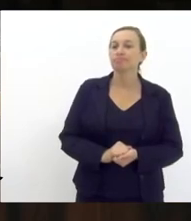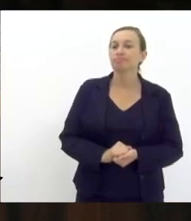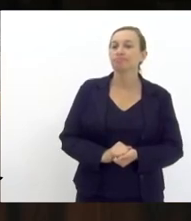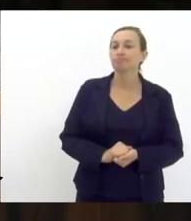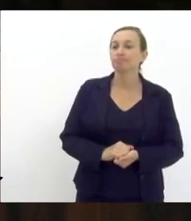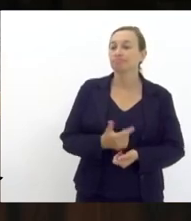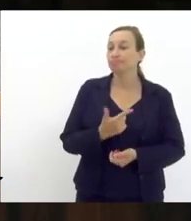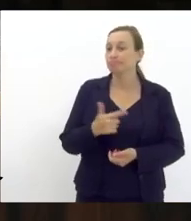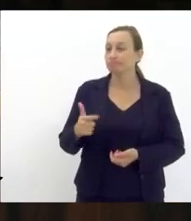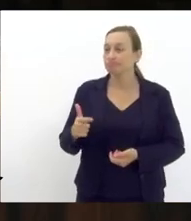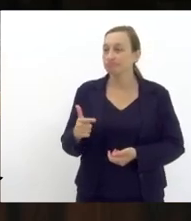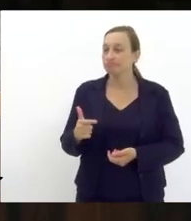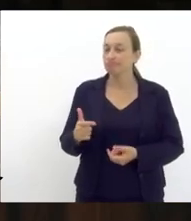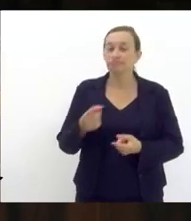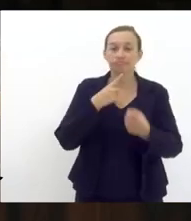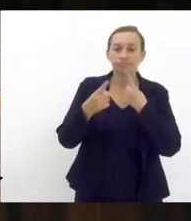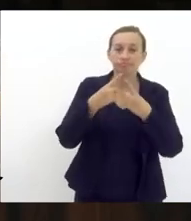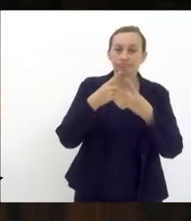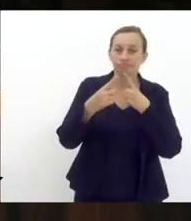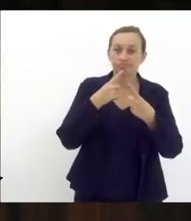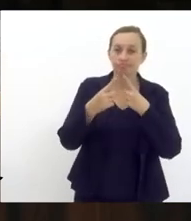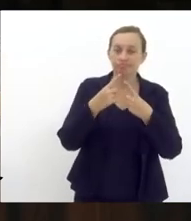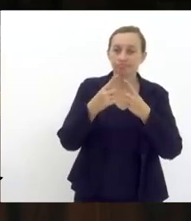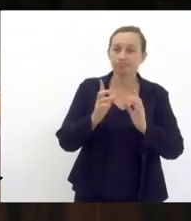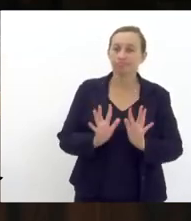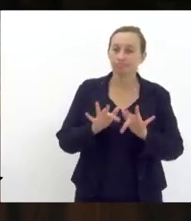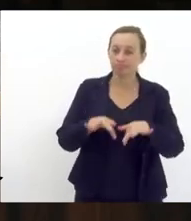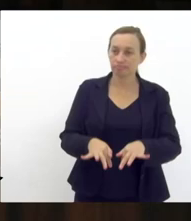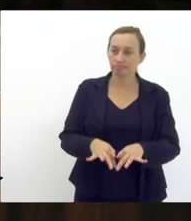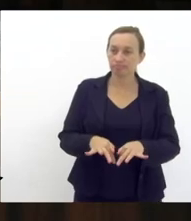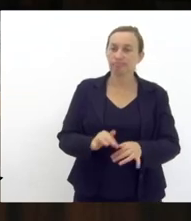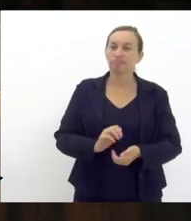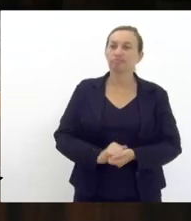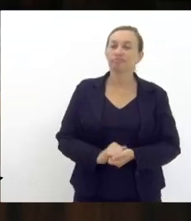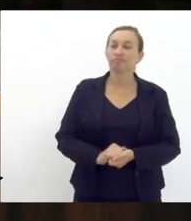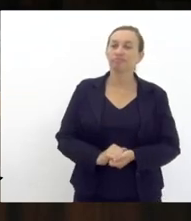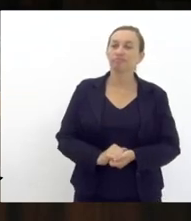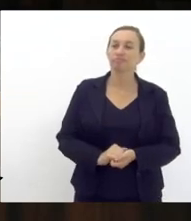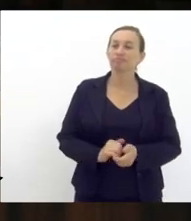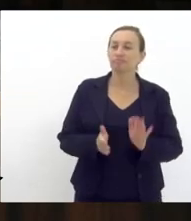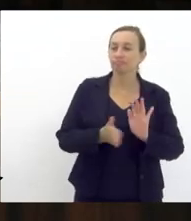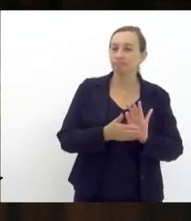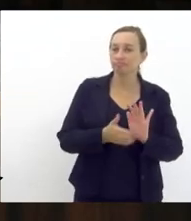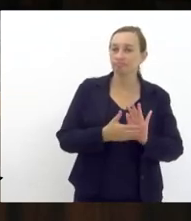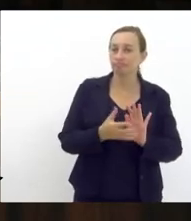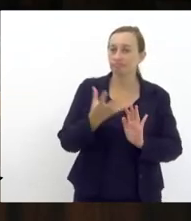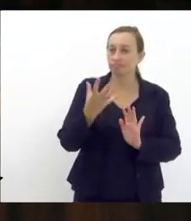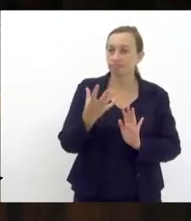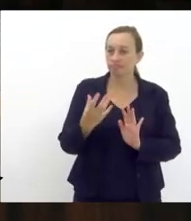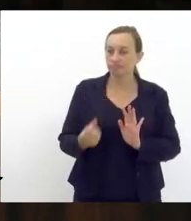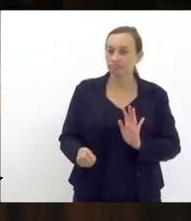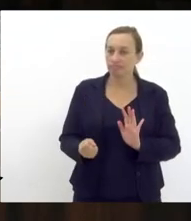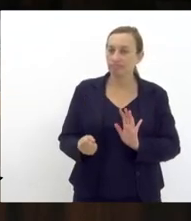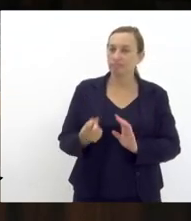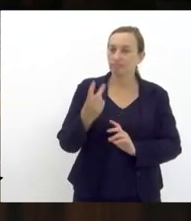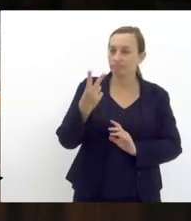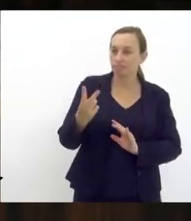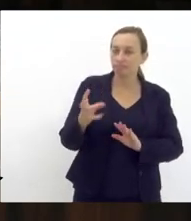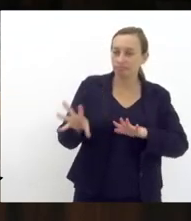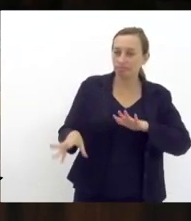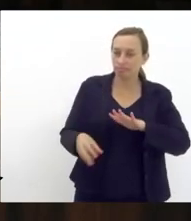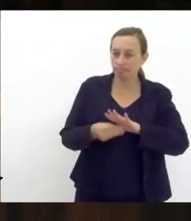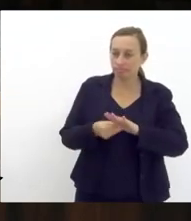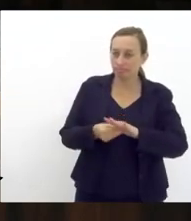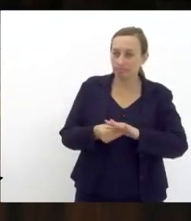não havendo mais com Quem Queira discutir encerrado a discussão apresente proposta